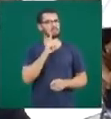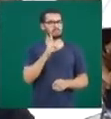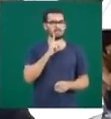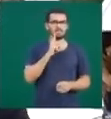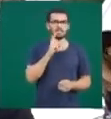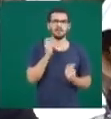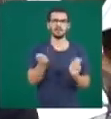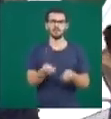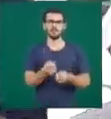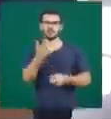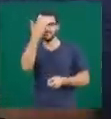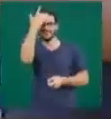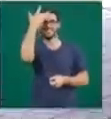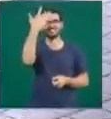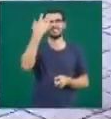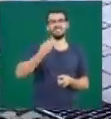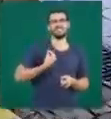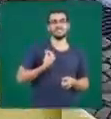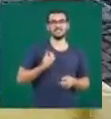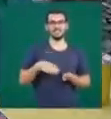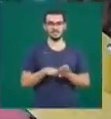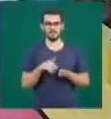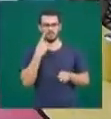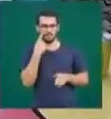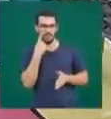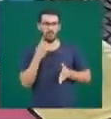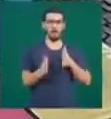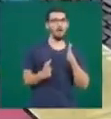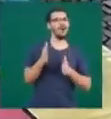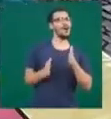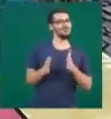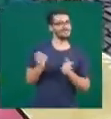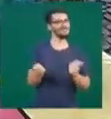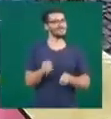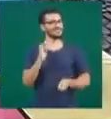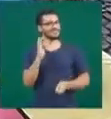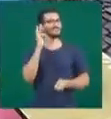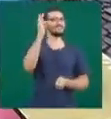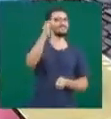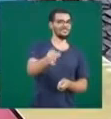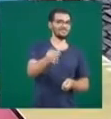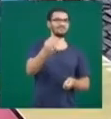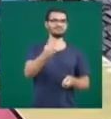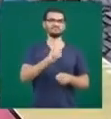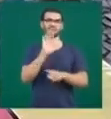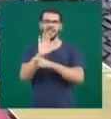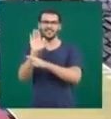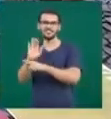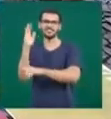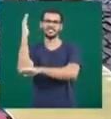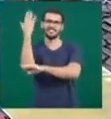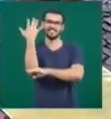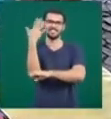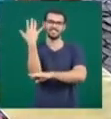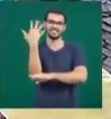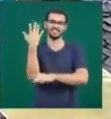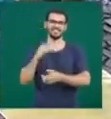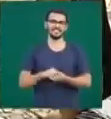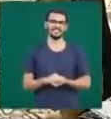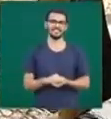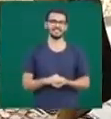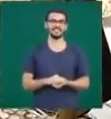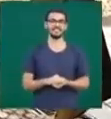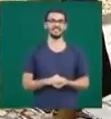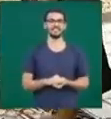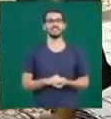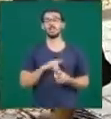a vida mais fácil. E este robô, com certeza no futuro, trabalhará a favor do meio ambiente.